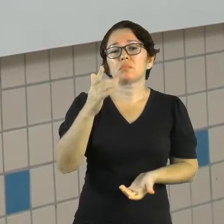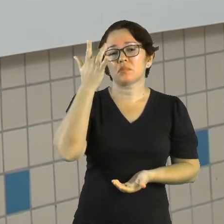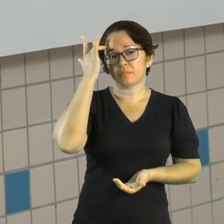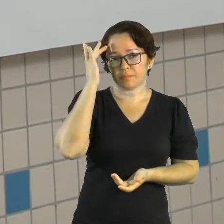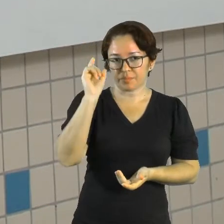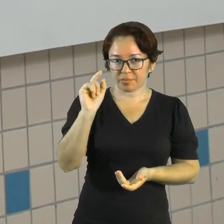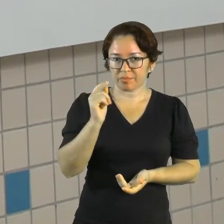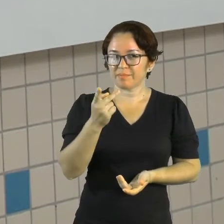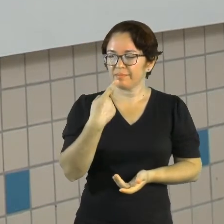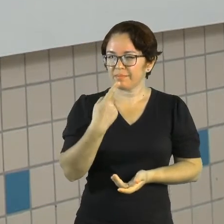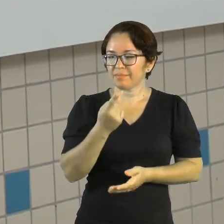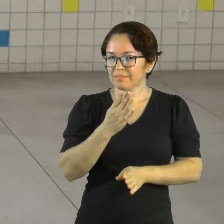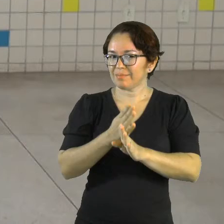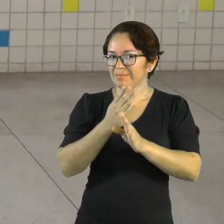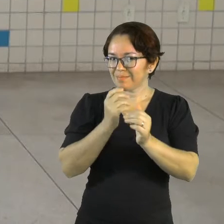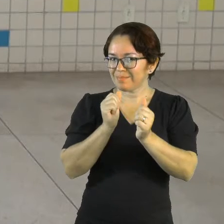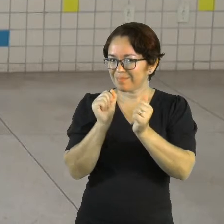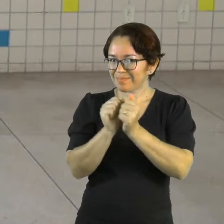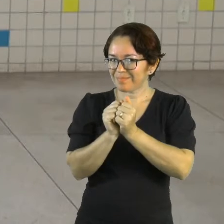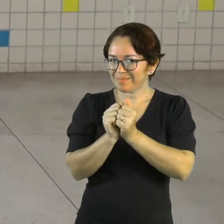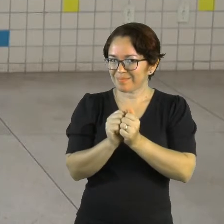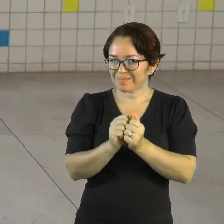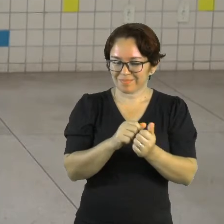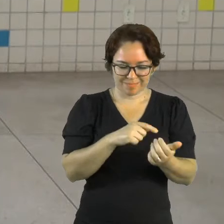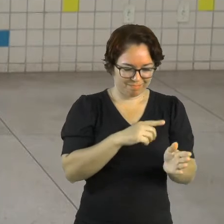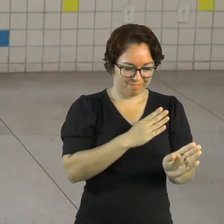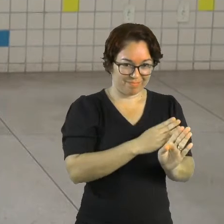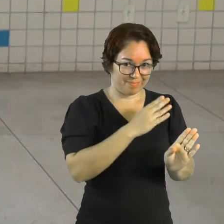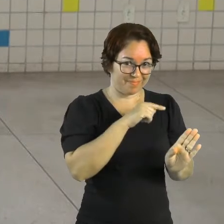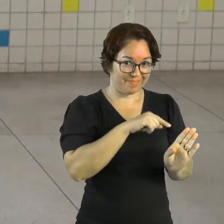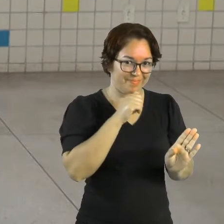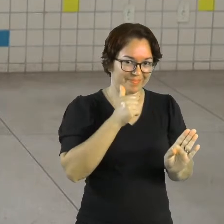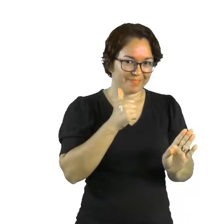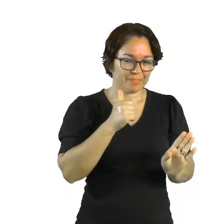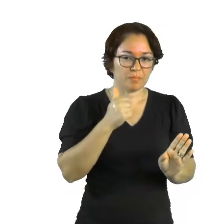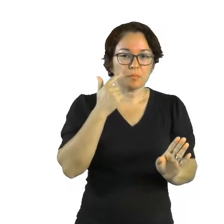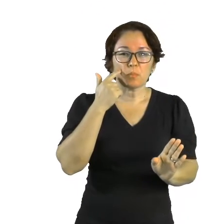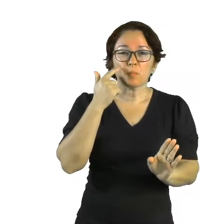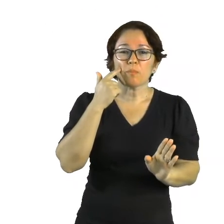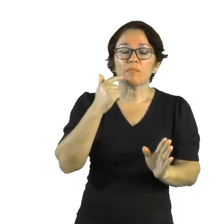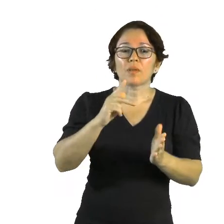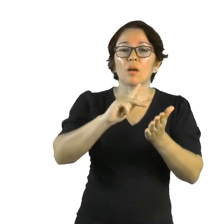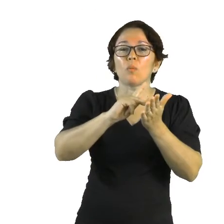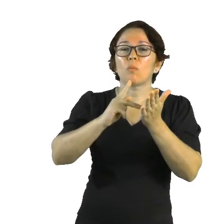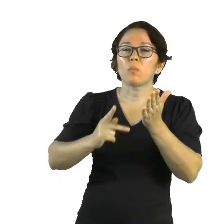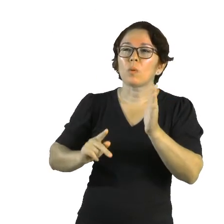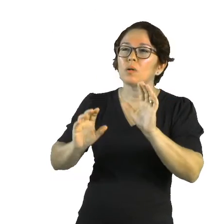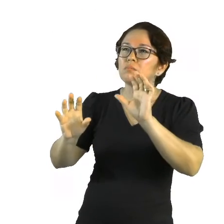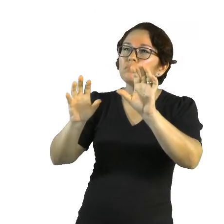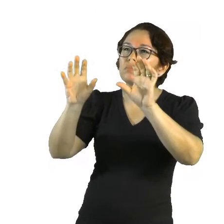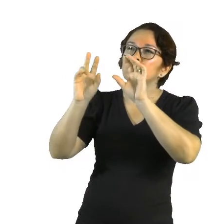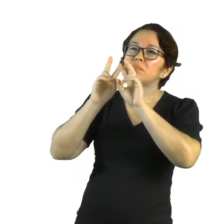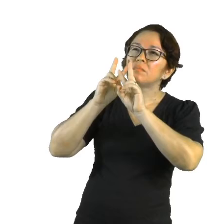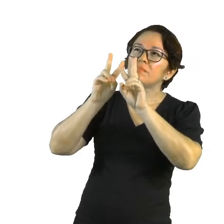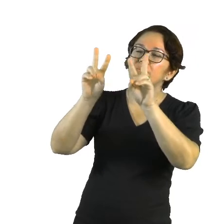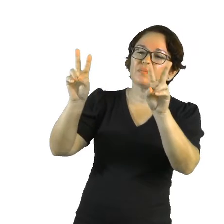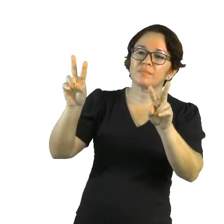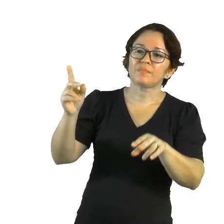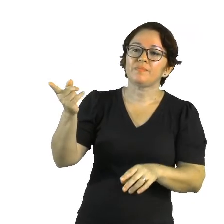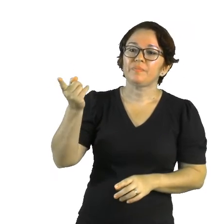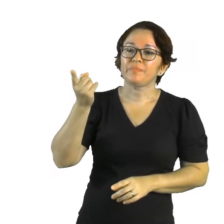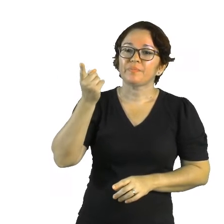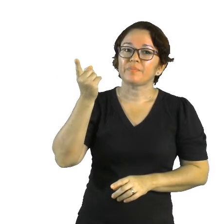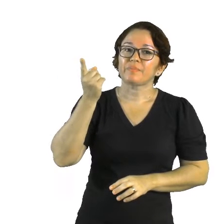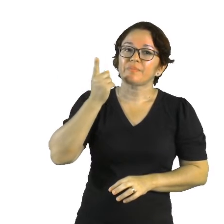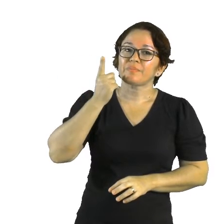descobrir juntos? Vamos observar o poema visual. Quando você olha para ele, que imagem